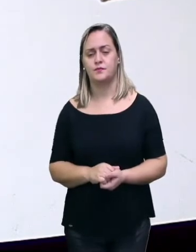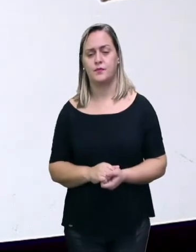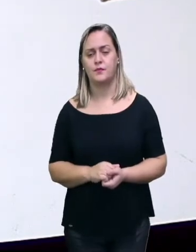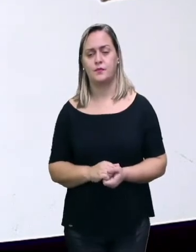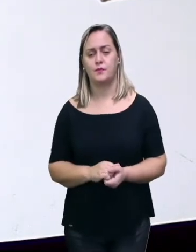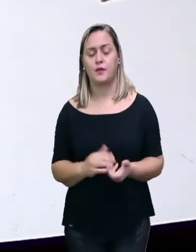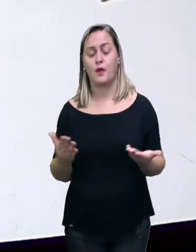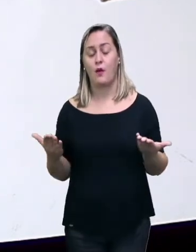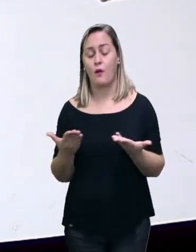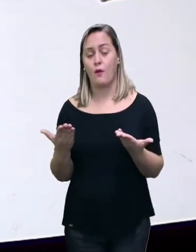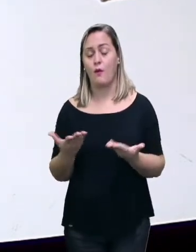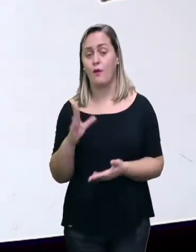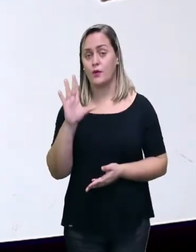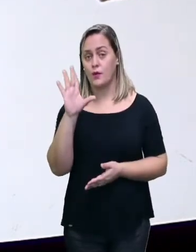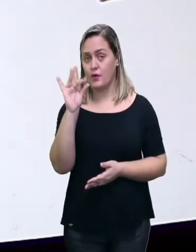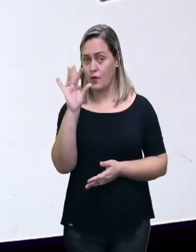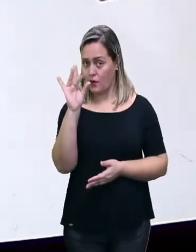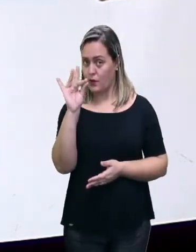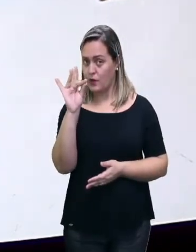Agora nós vamos usar a cola, né?